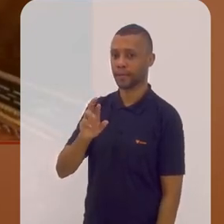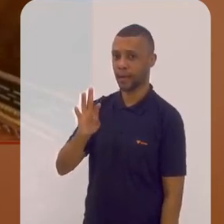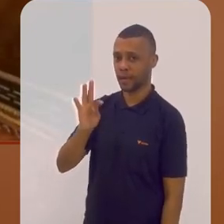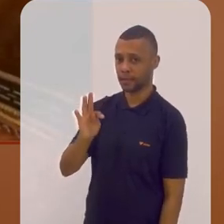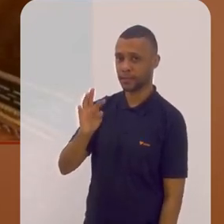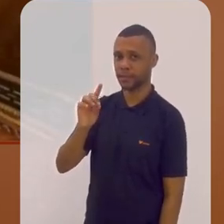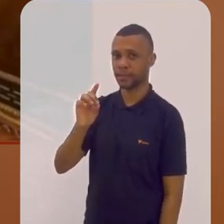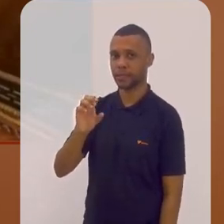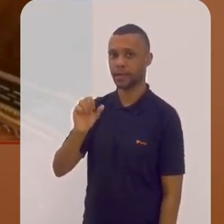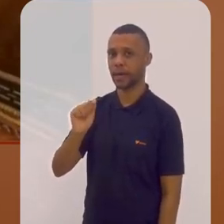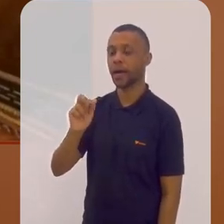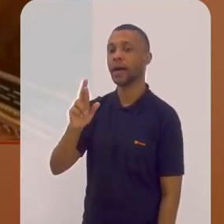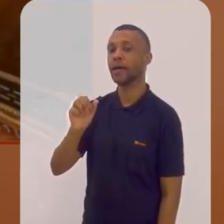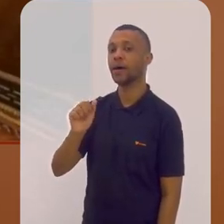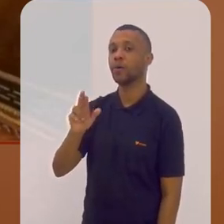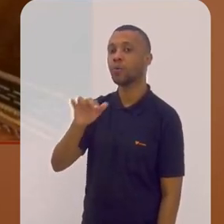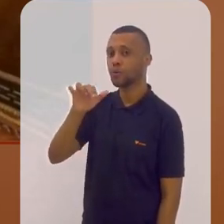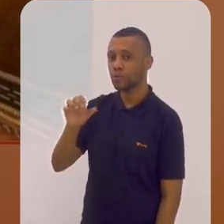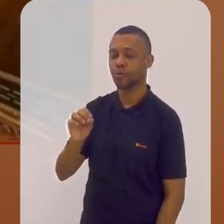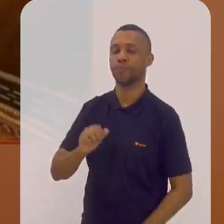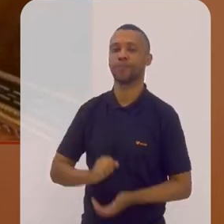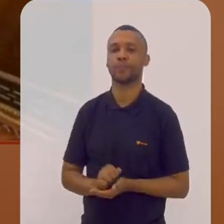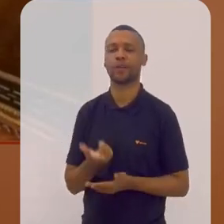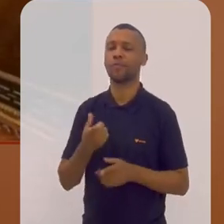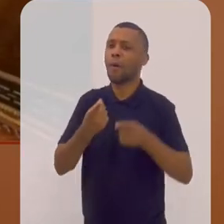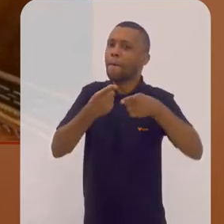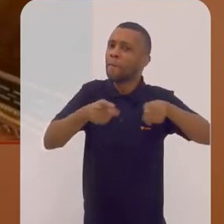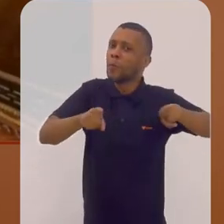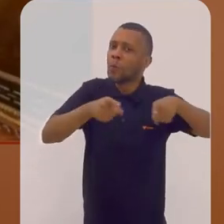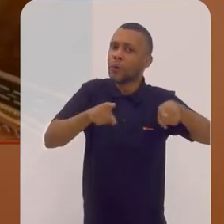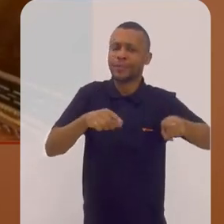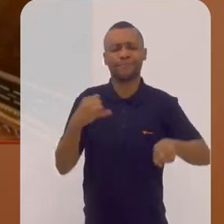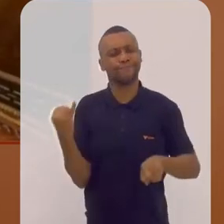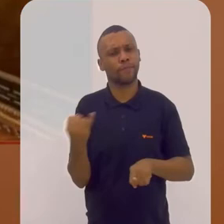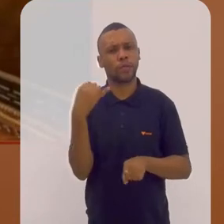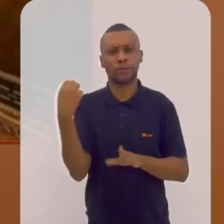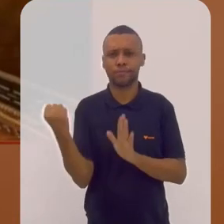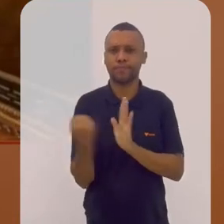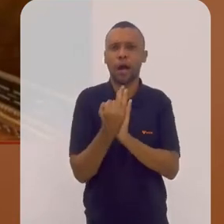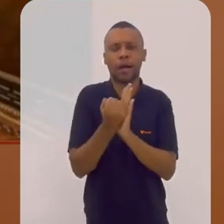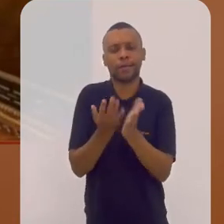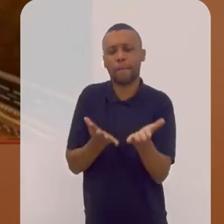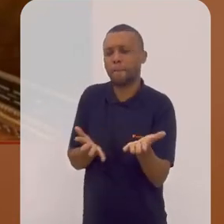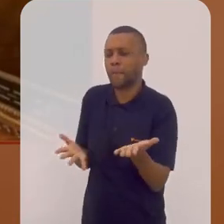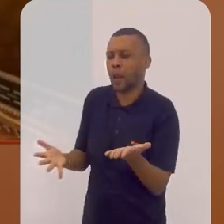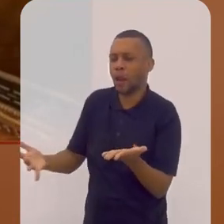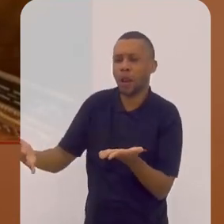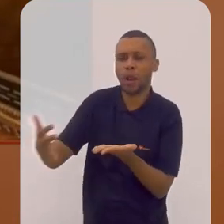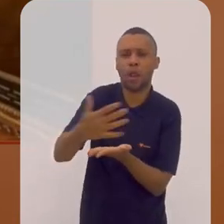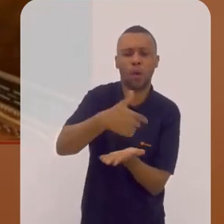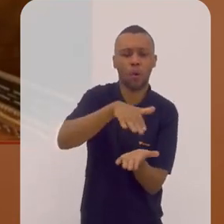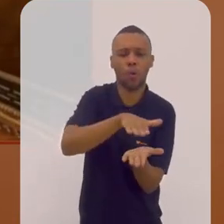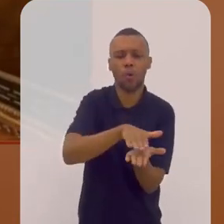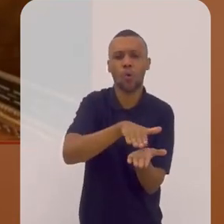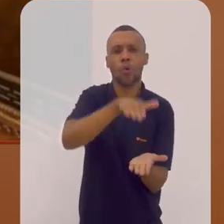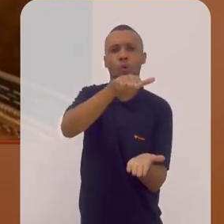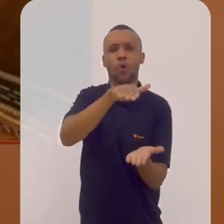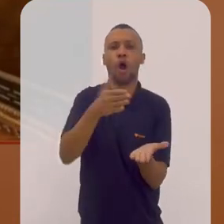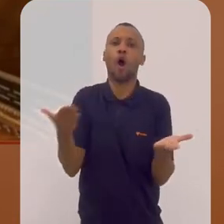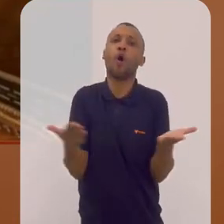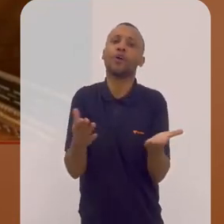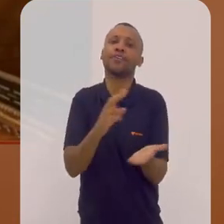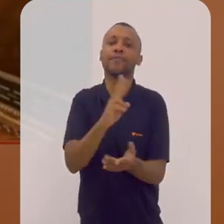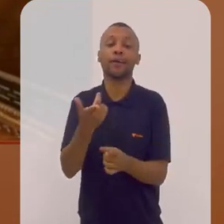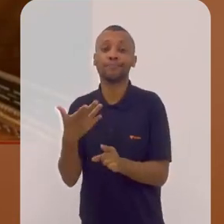grandes musicólogos que, em momentos de suas vidas, reuniram acervos que hoje a gente, então,